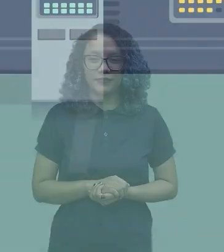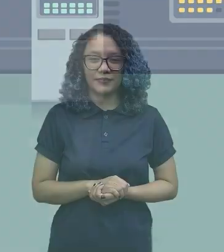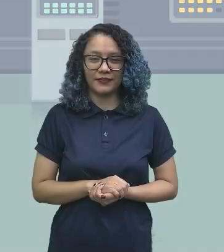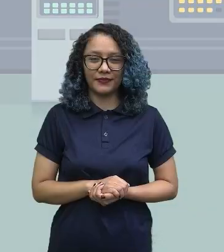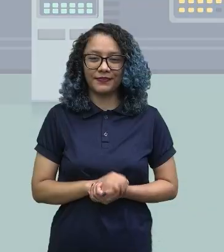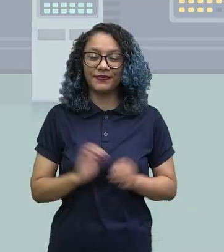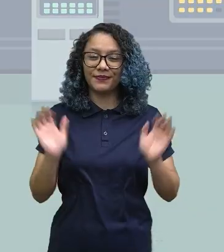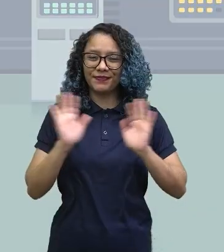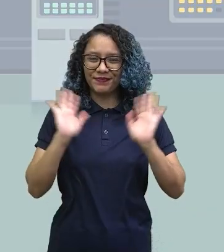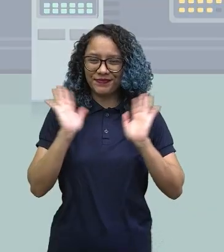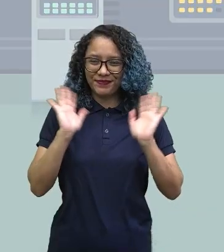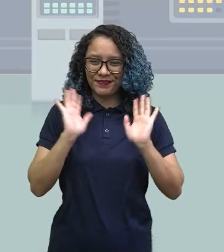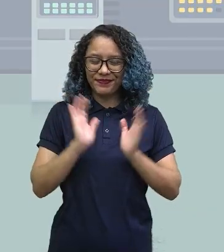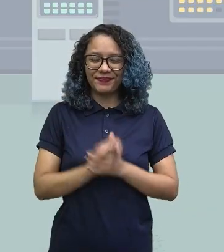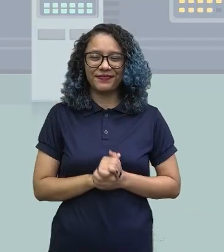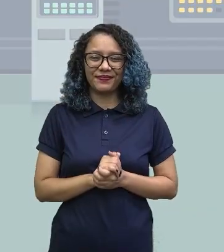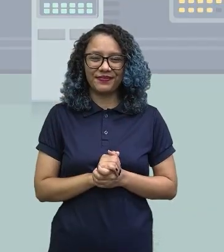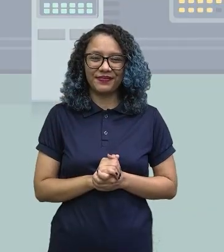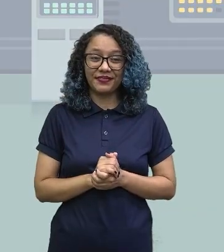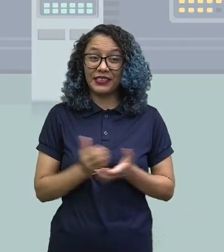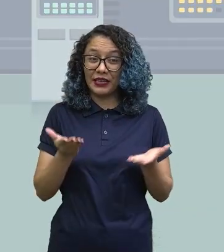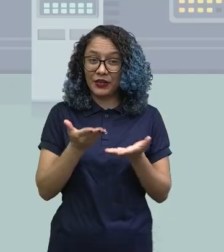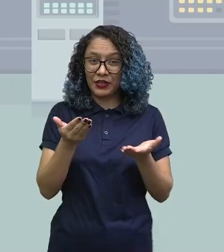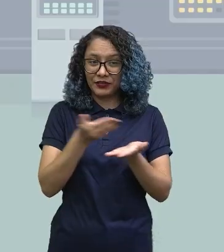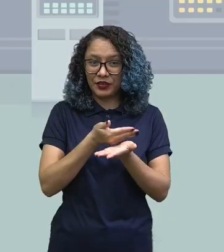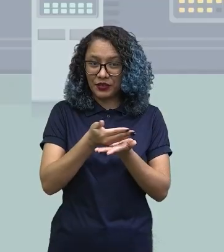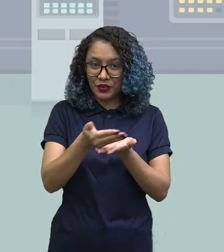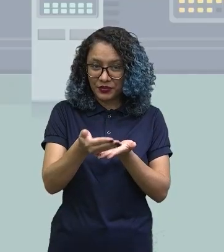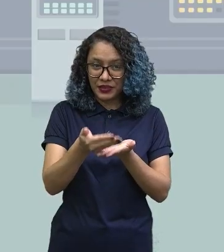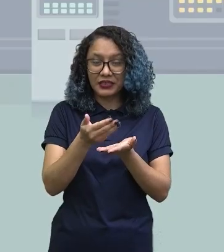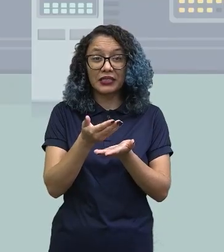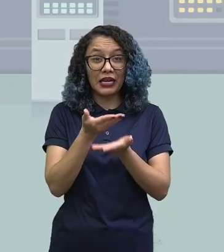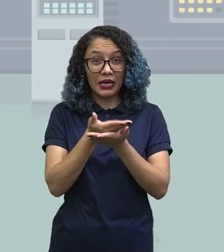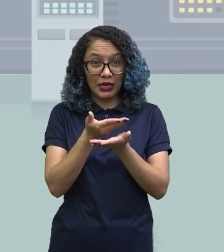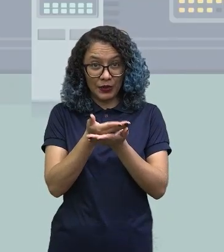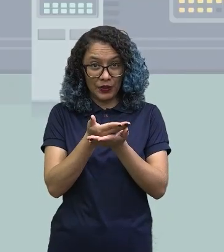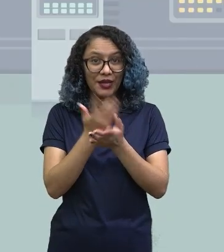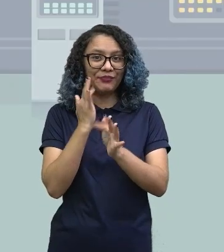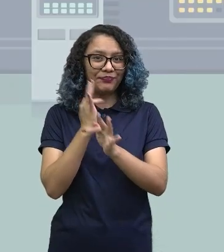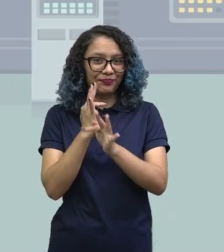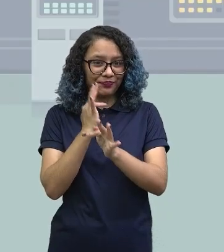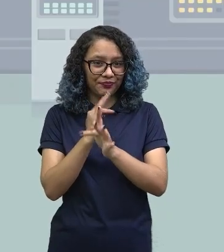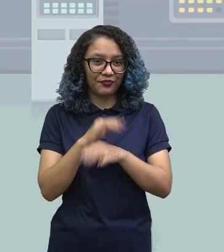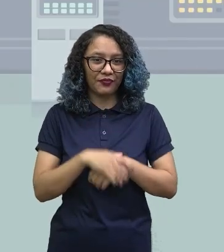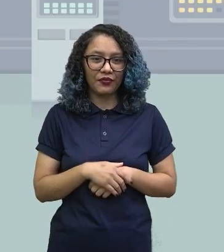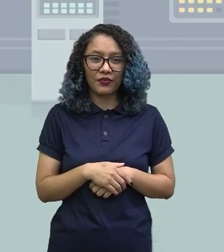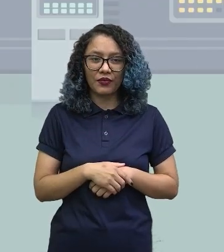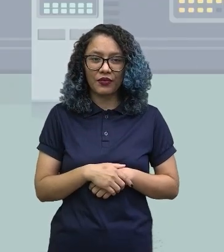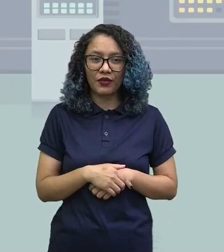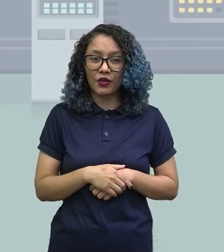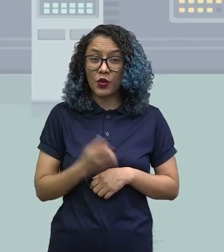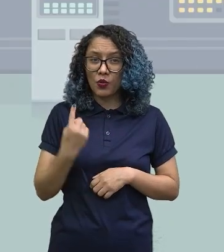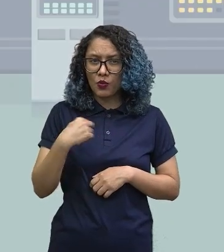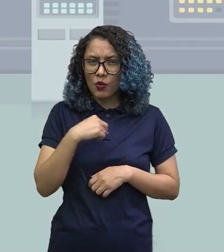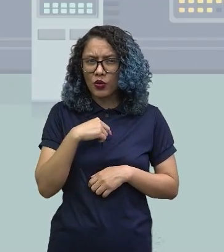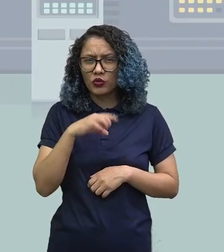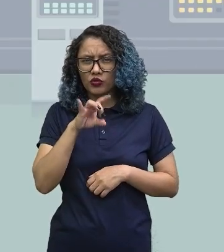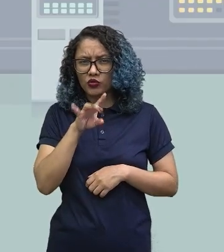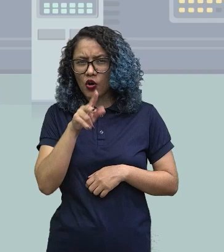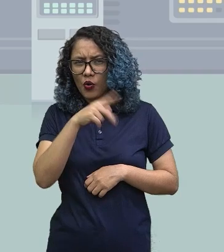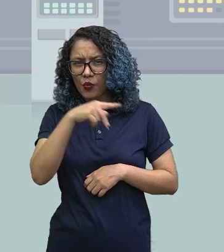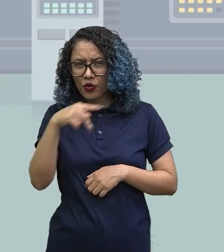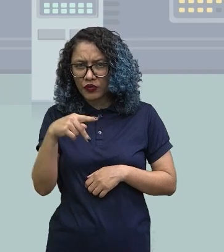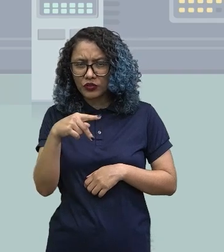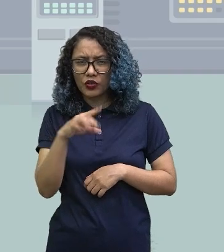Olá, pessoal! Agora nós vamos iniciar a aula de física. Não somos apenas professores